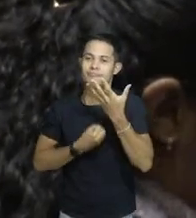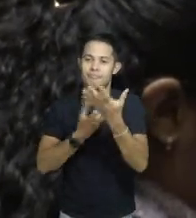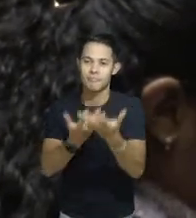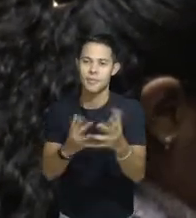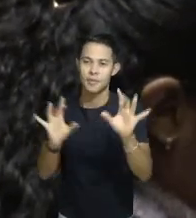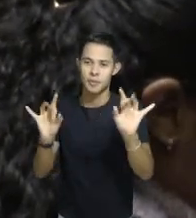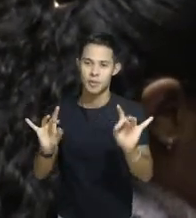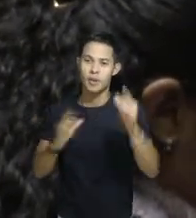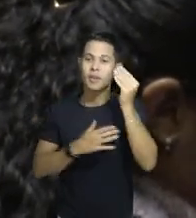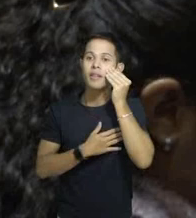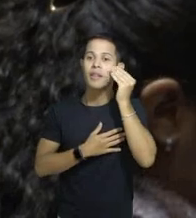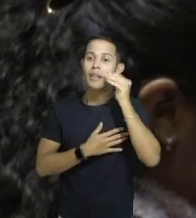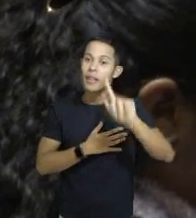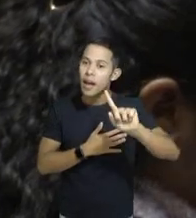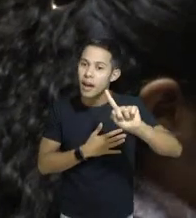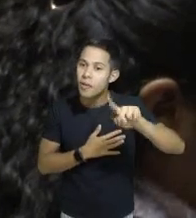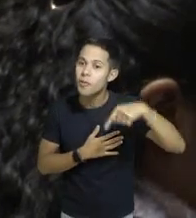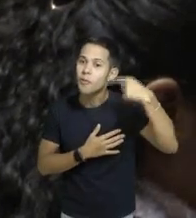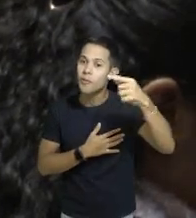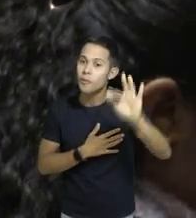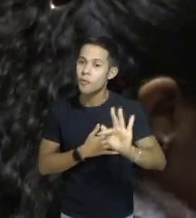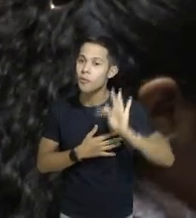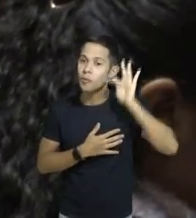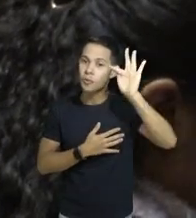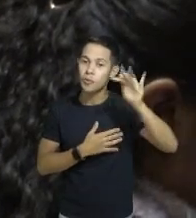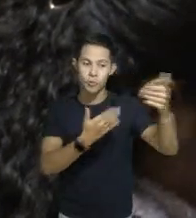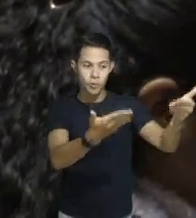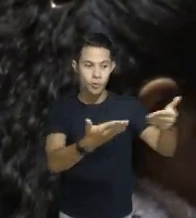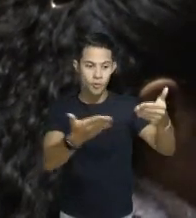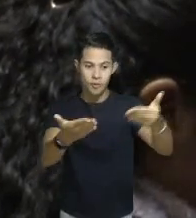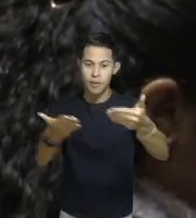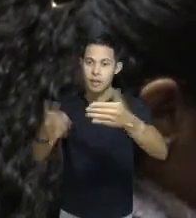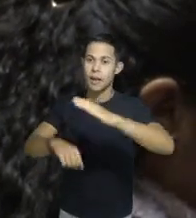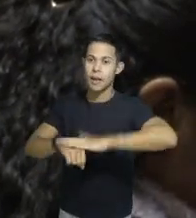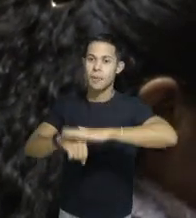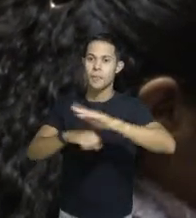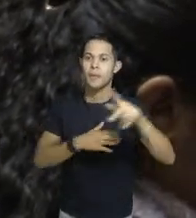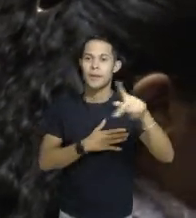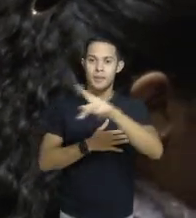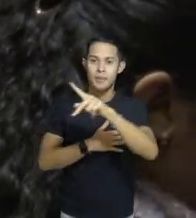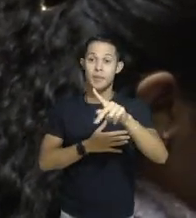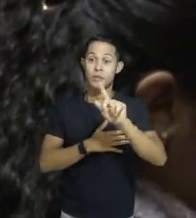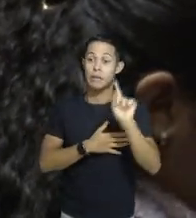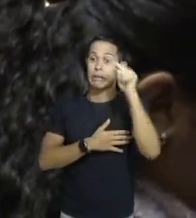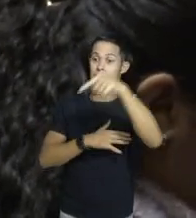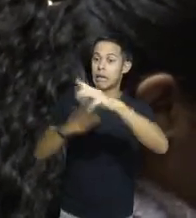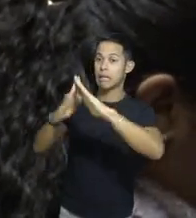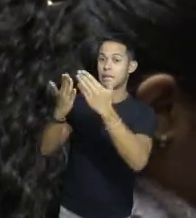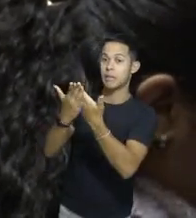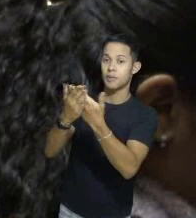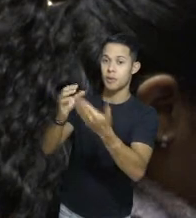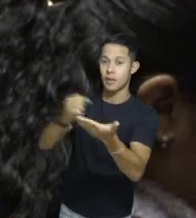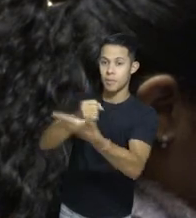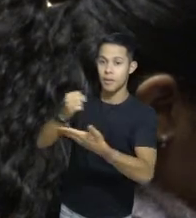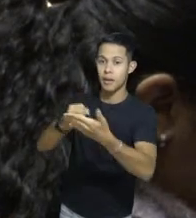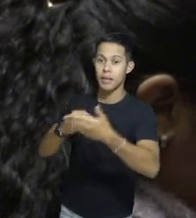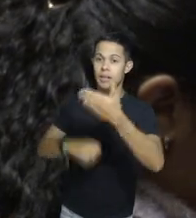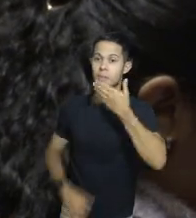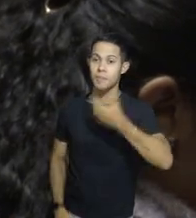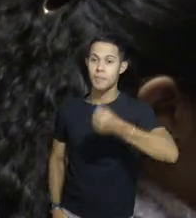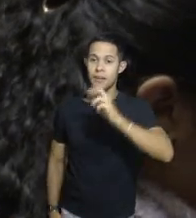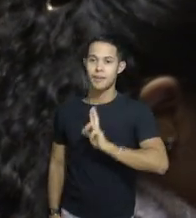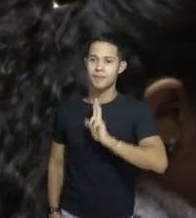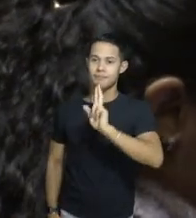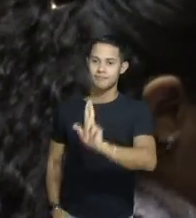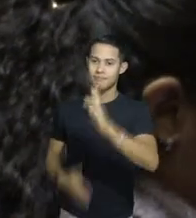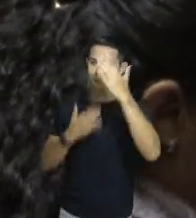os próximos, conseguir arrecadar mais esse pessoal para poder, lá na base, conseguir ter melhores resultados. Obrigada.